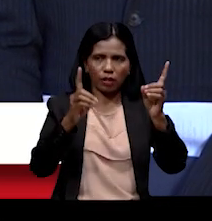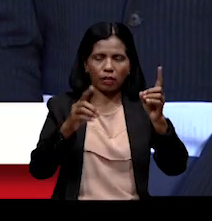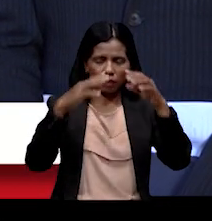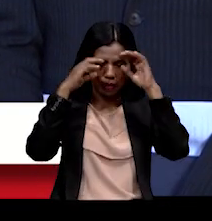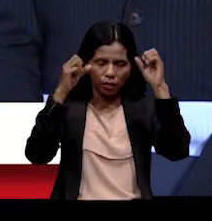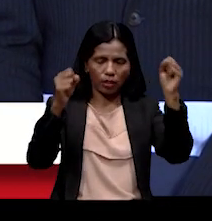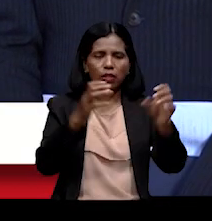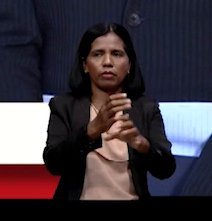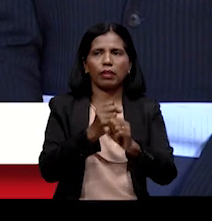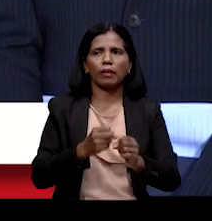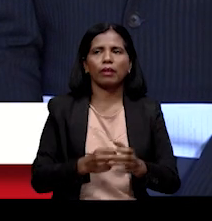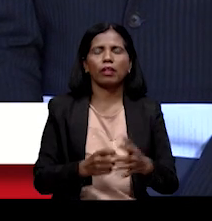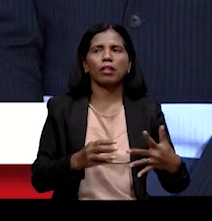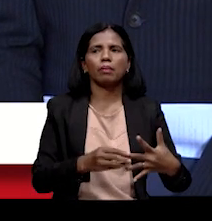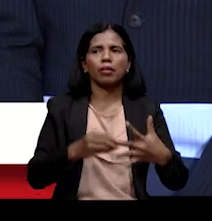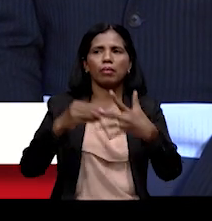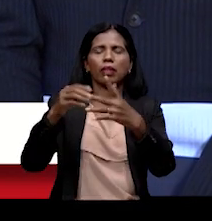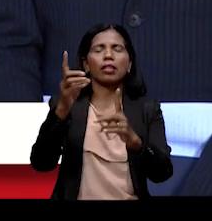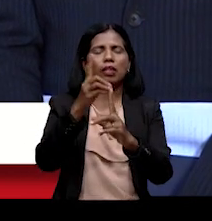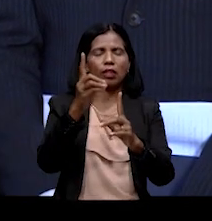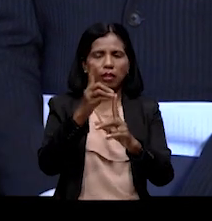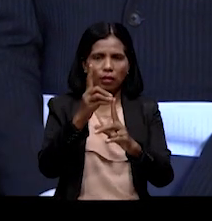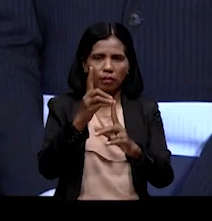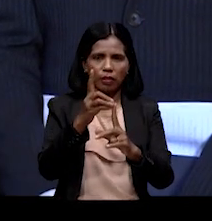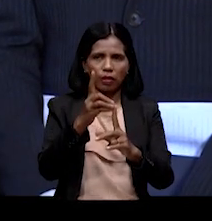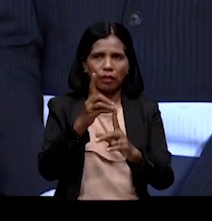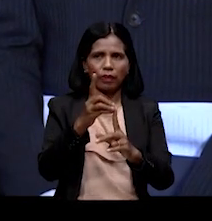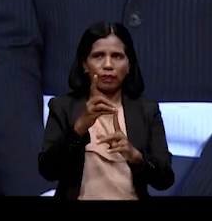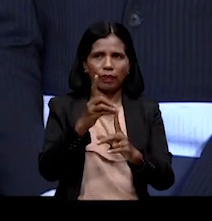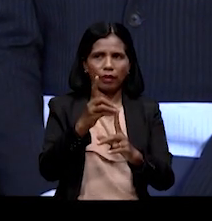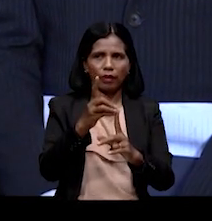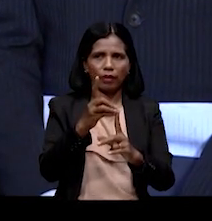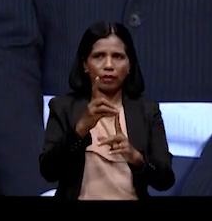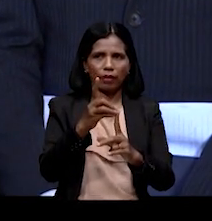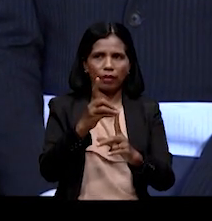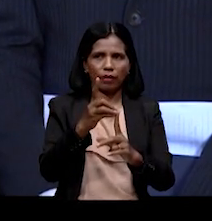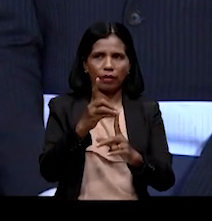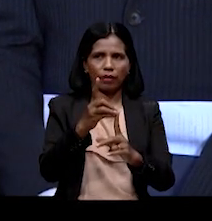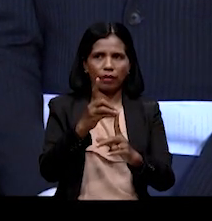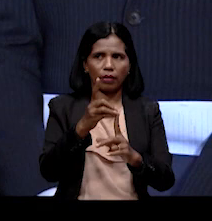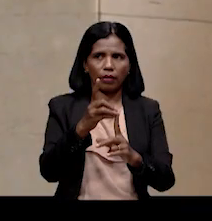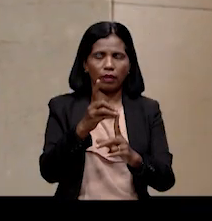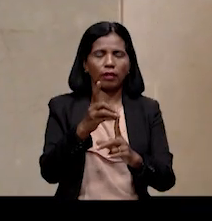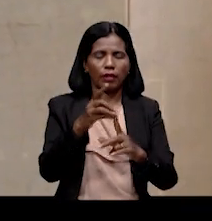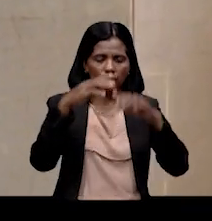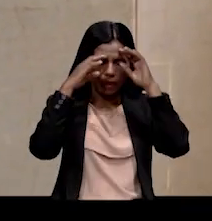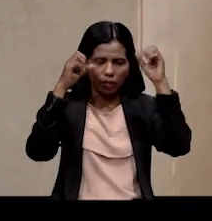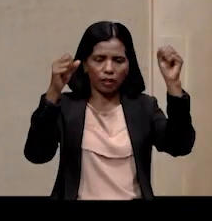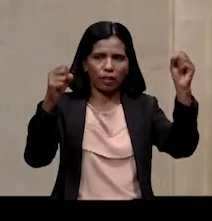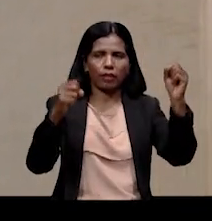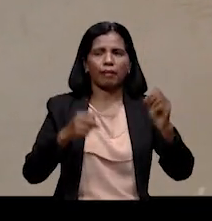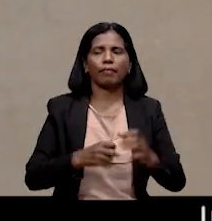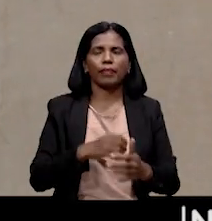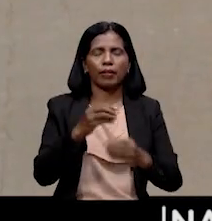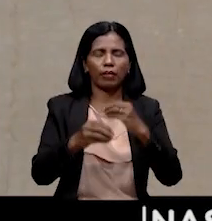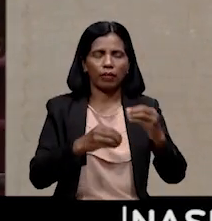Foti. Liu-liu quando a data não vem maka, quando a Presidente da República Nenê. Quando a